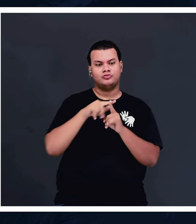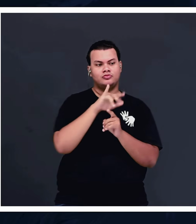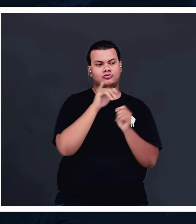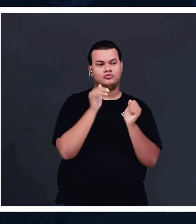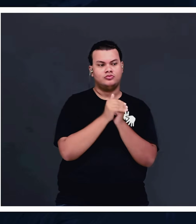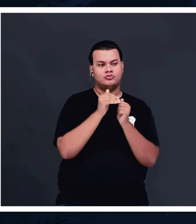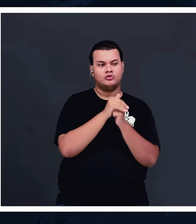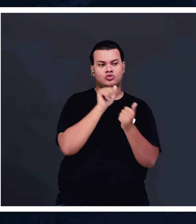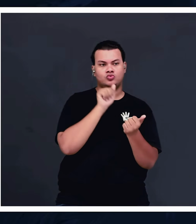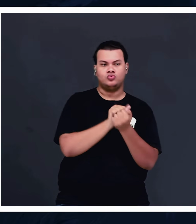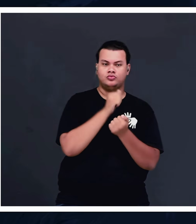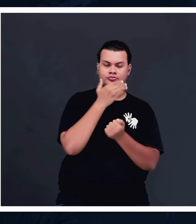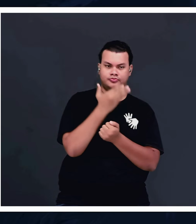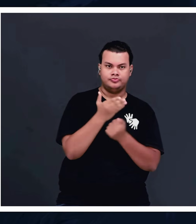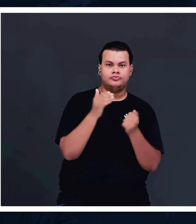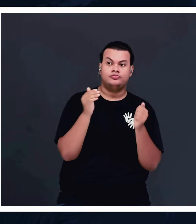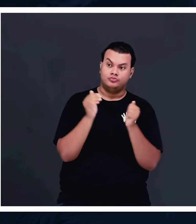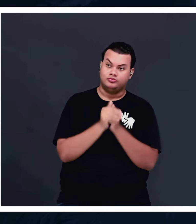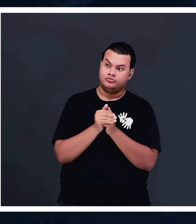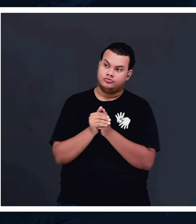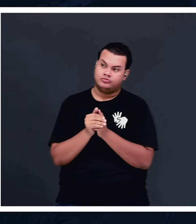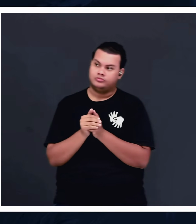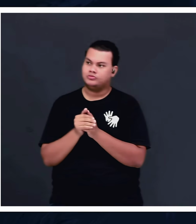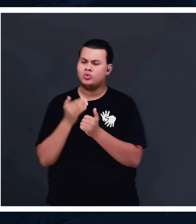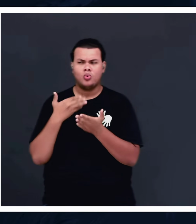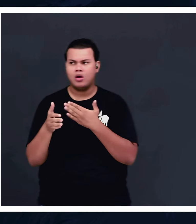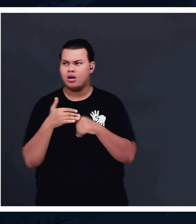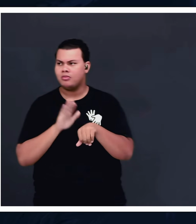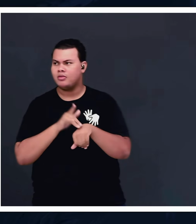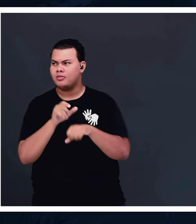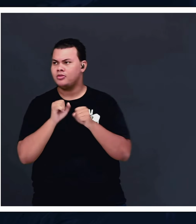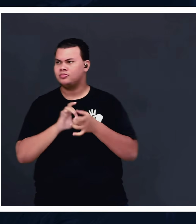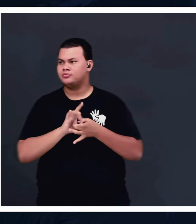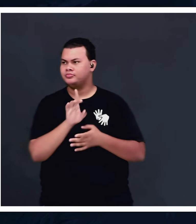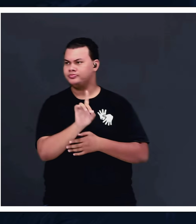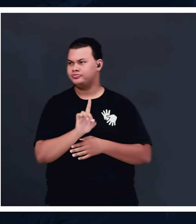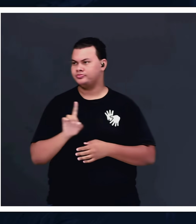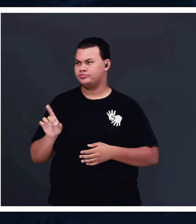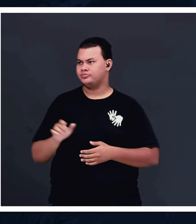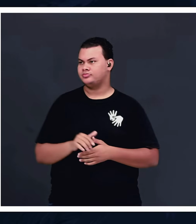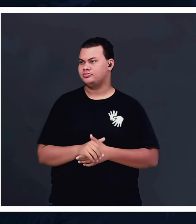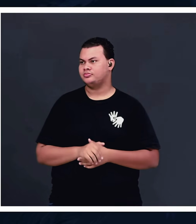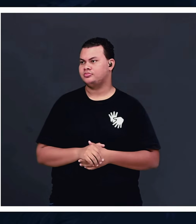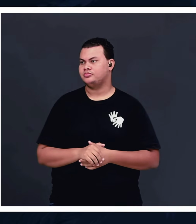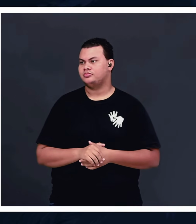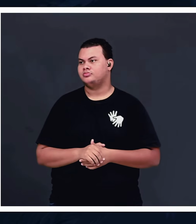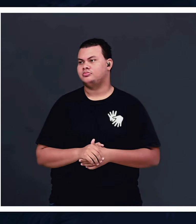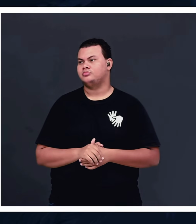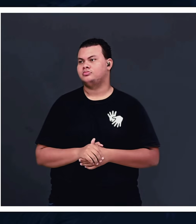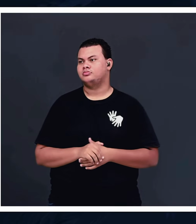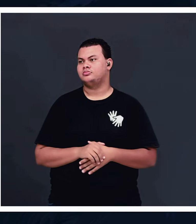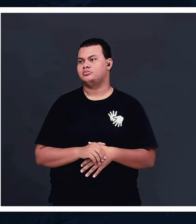orando junto com você. Amém? A qualquer momento vocês podem vir, viu?